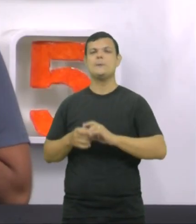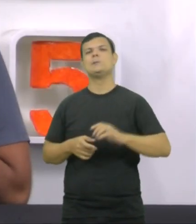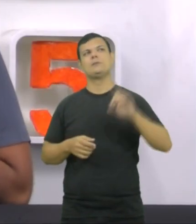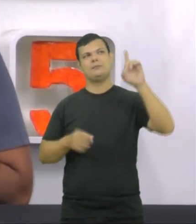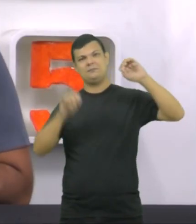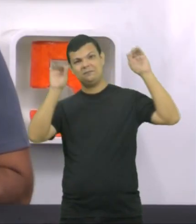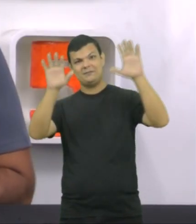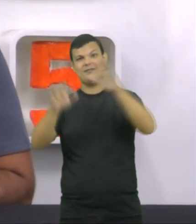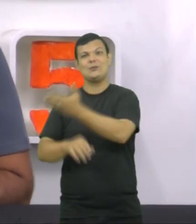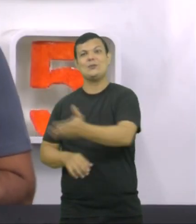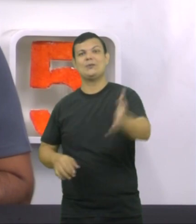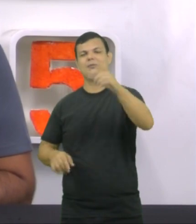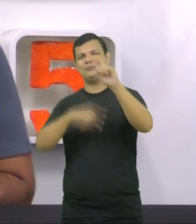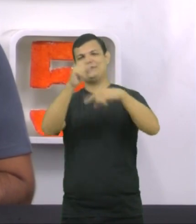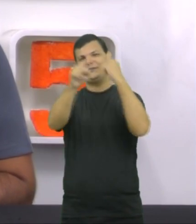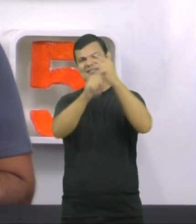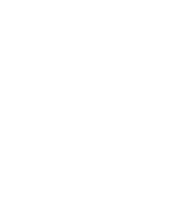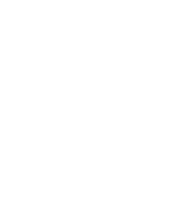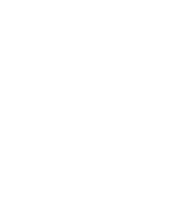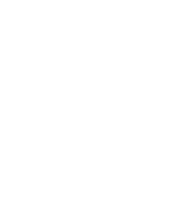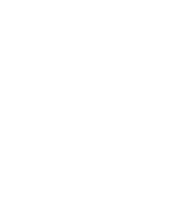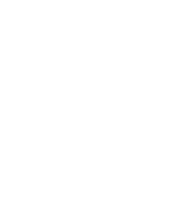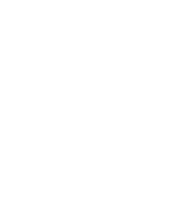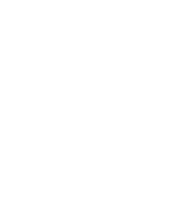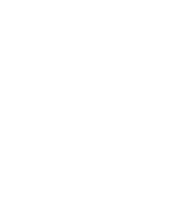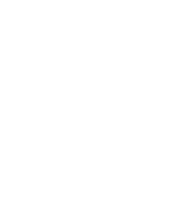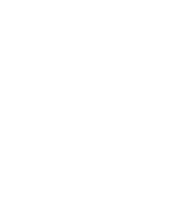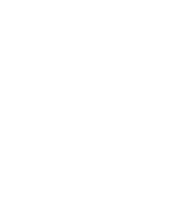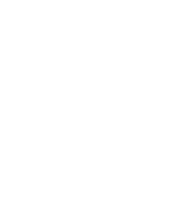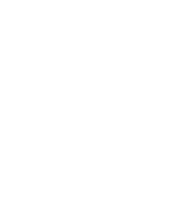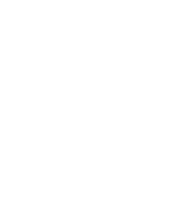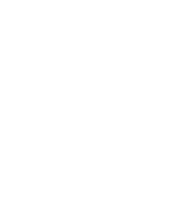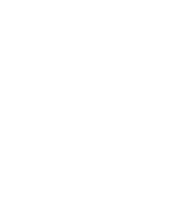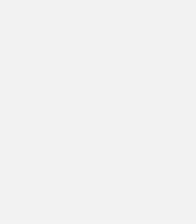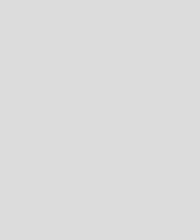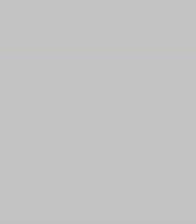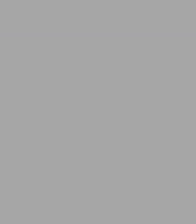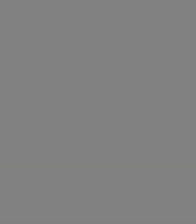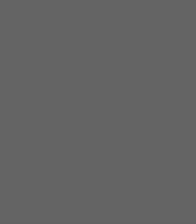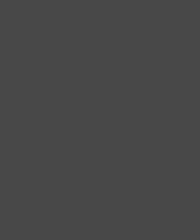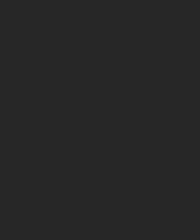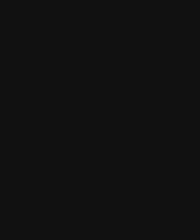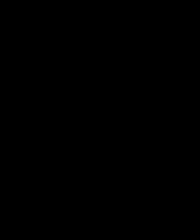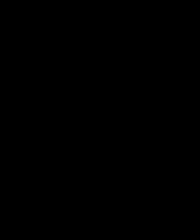Bom, galerinha, gostaram da música? Eu, particularmente, adoro refletir a minha vida através das músicas, tá certo? E aí